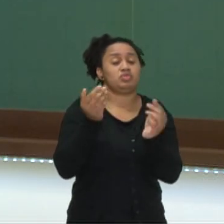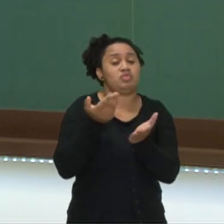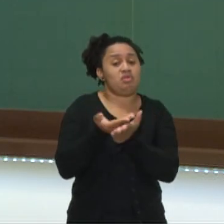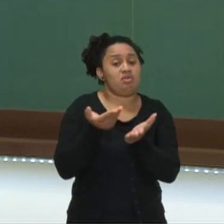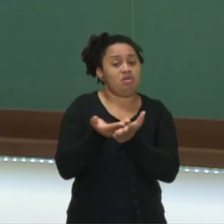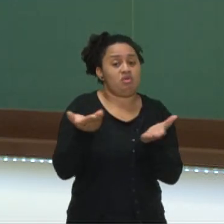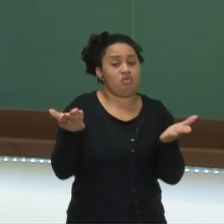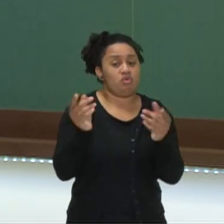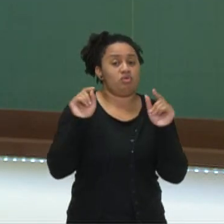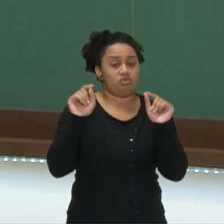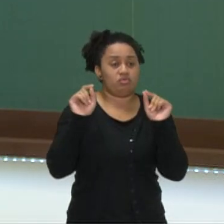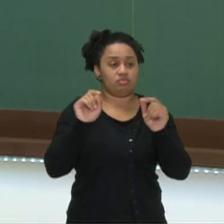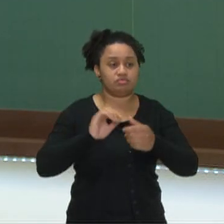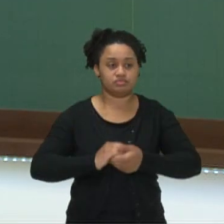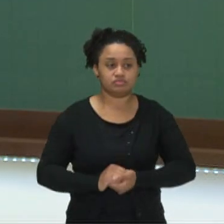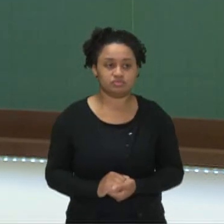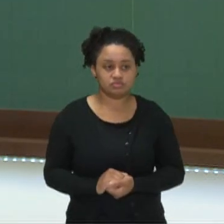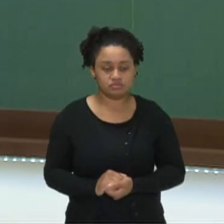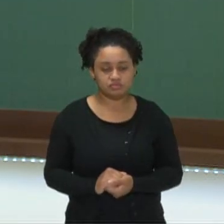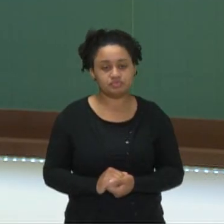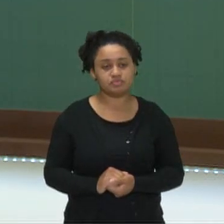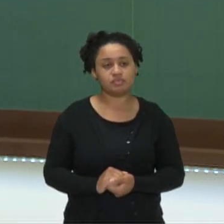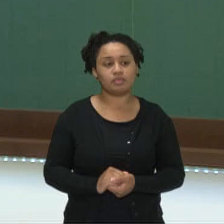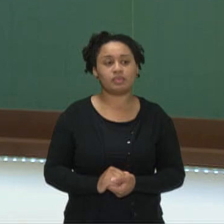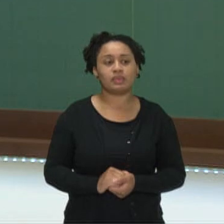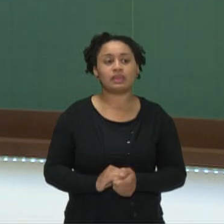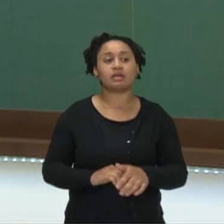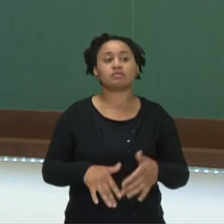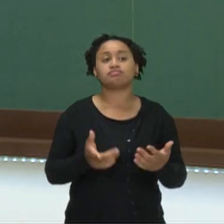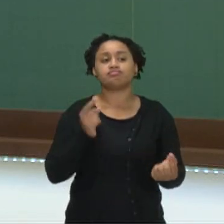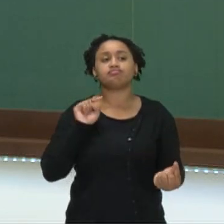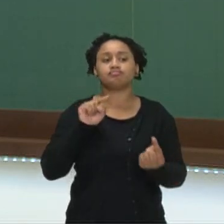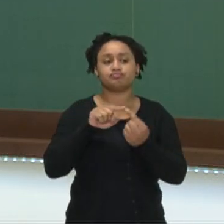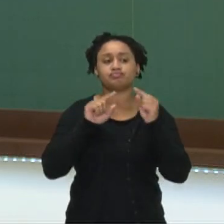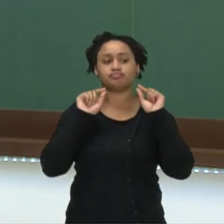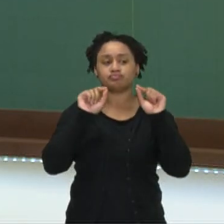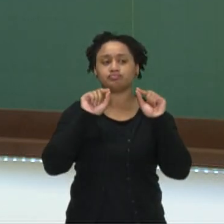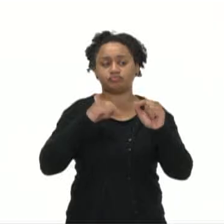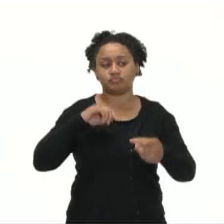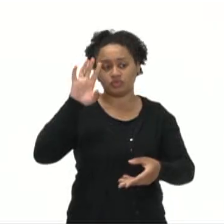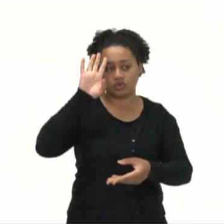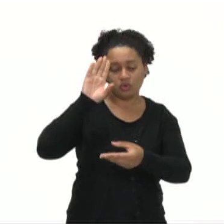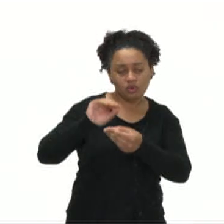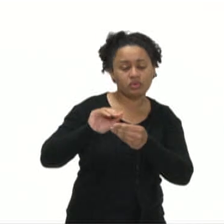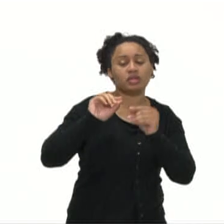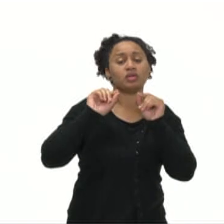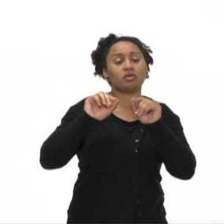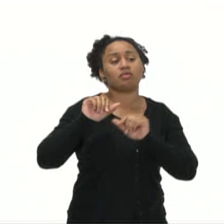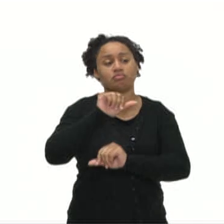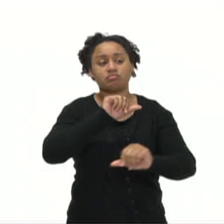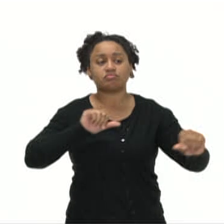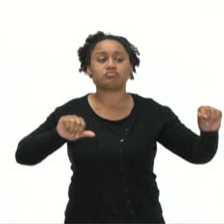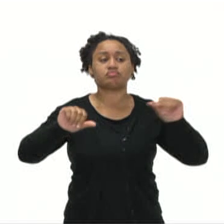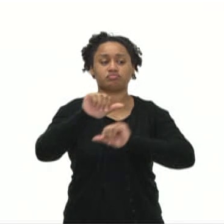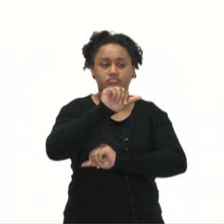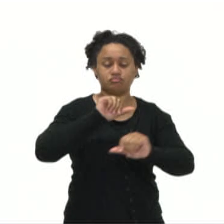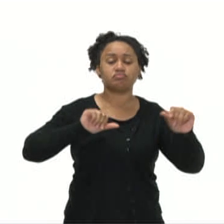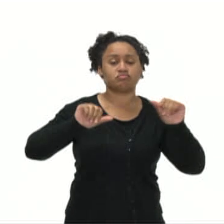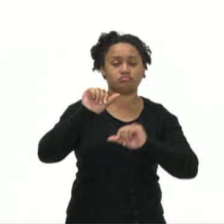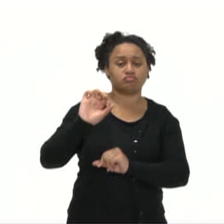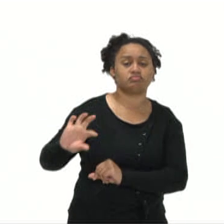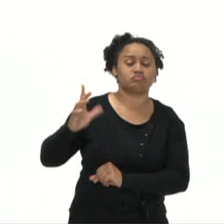nossa aula. Então, nossos objetivos: compreender as